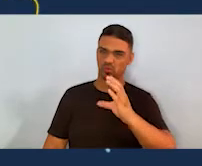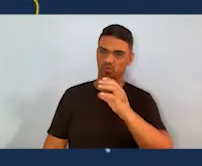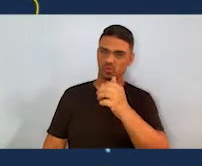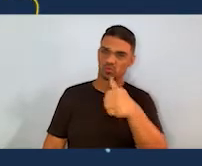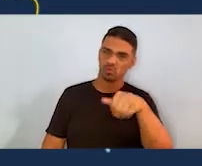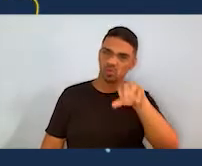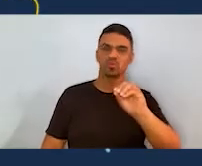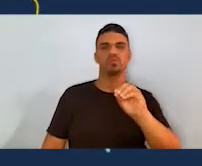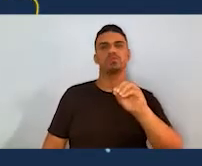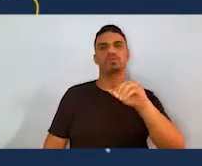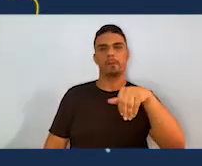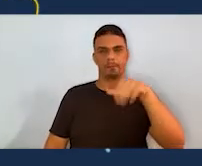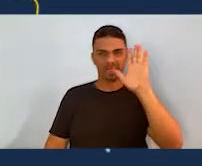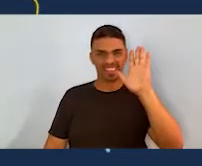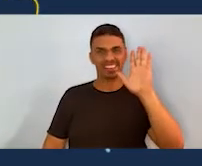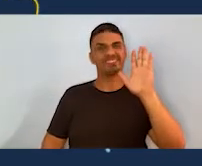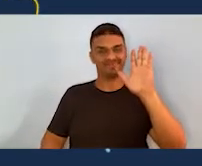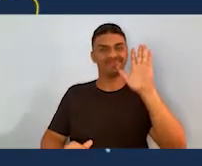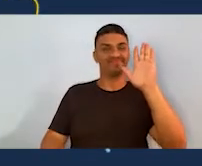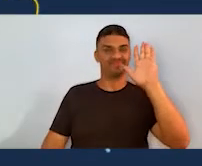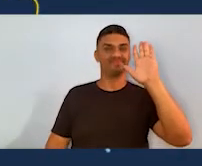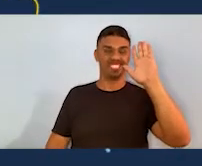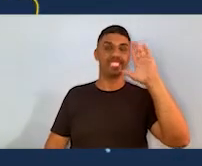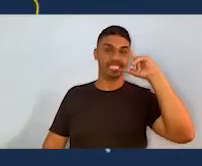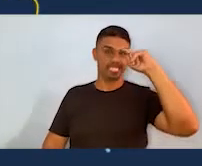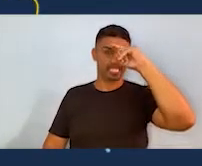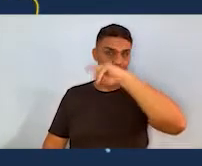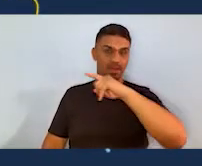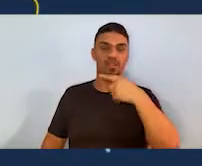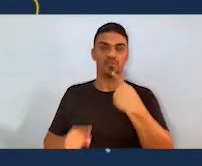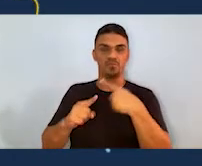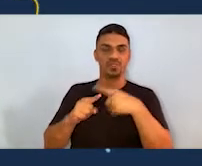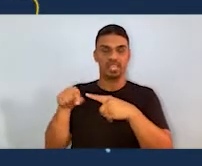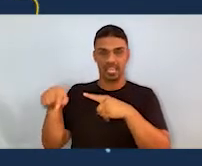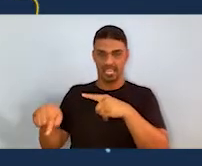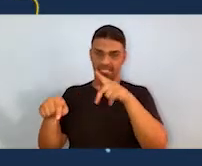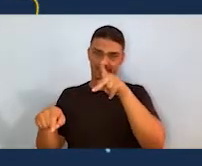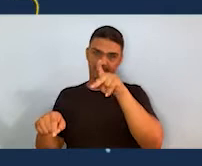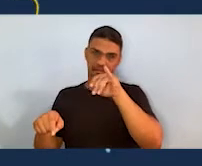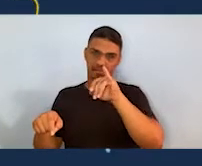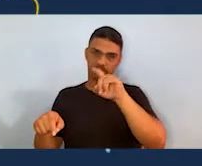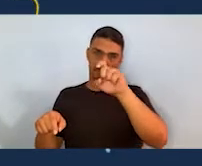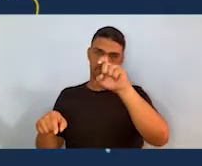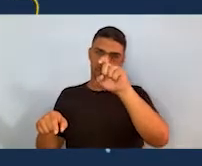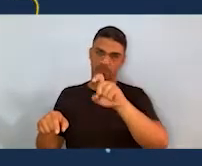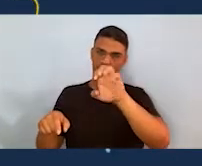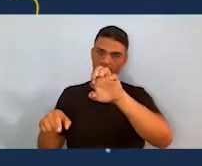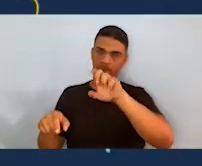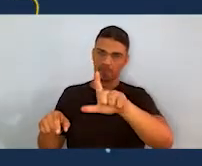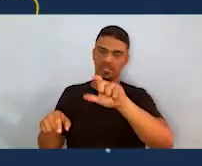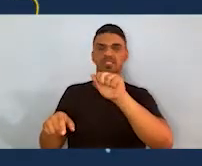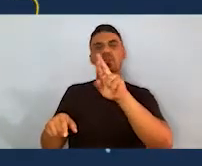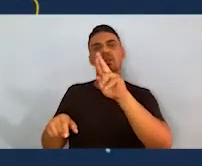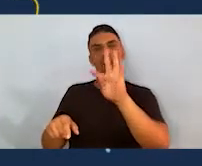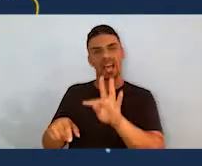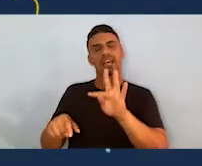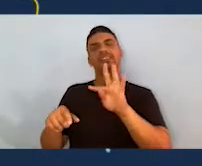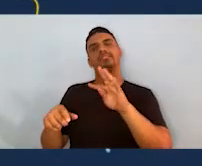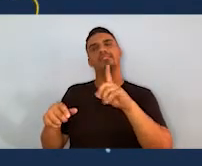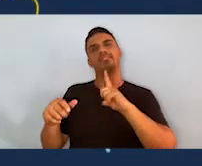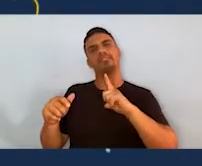ele não é que ele é feito para resolução baixa, né? Eu vejo, por exemplo, essa imagem que eu coloquei aqui do lado do Ragnarok Online, ela era bem grande, acho que eu comecei ela